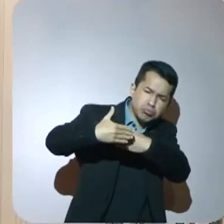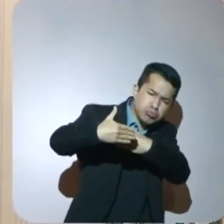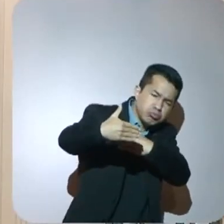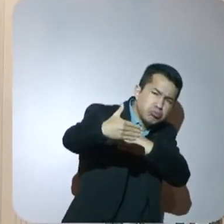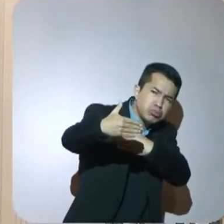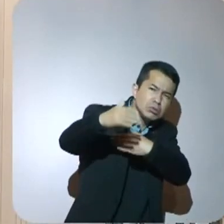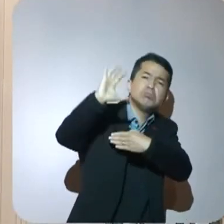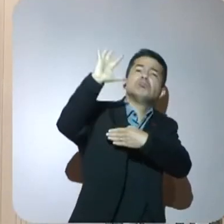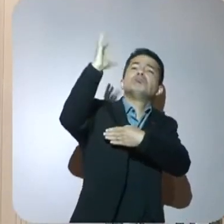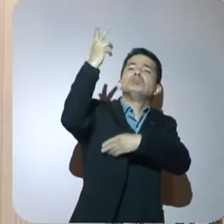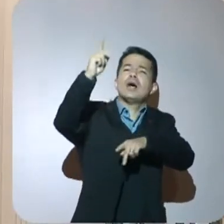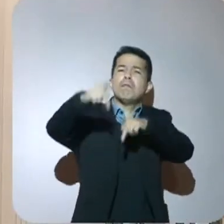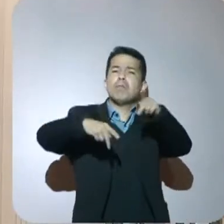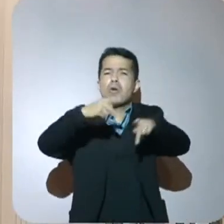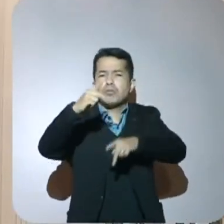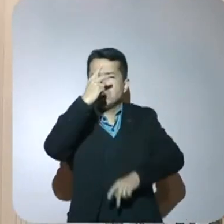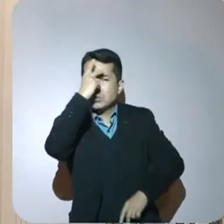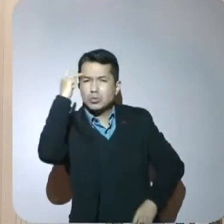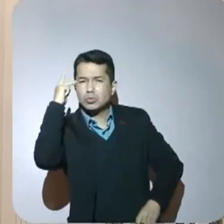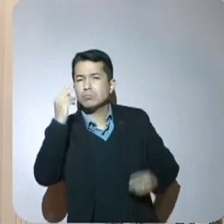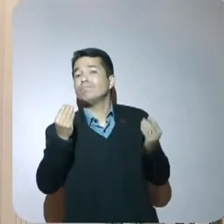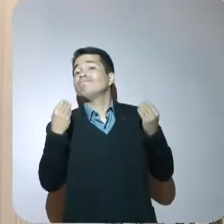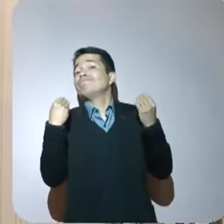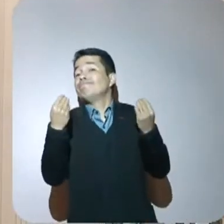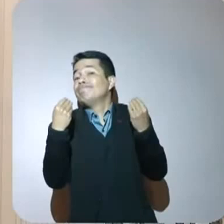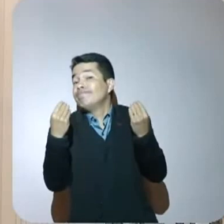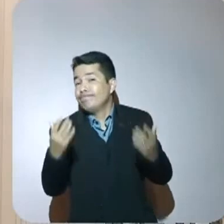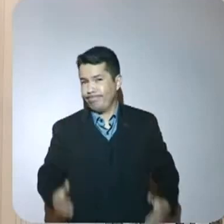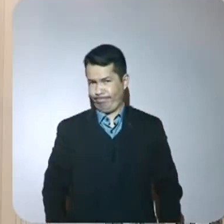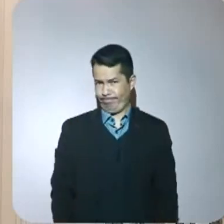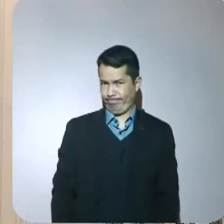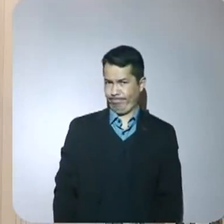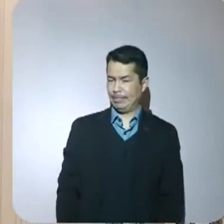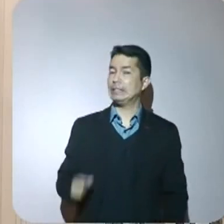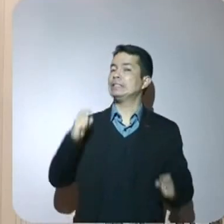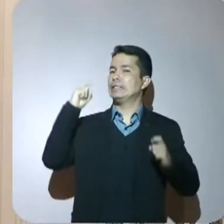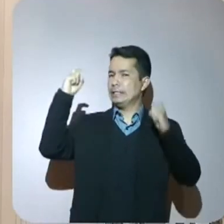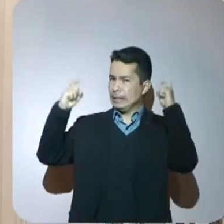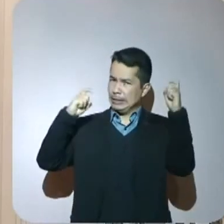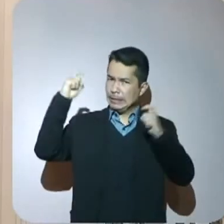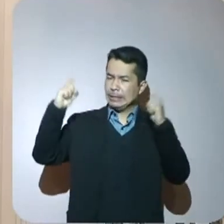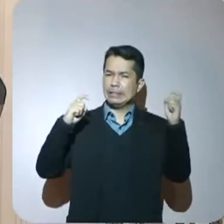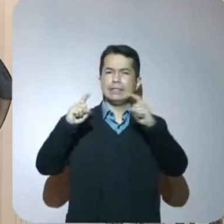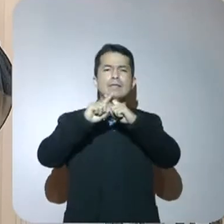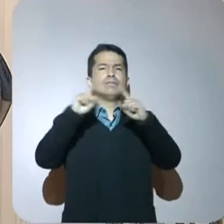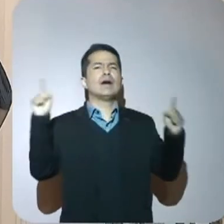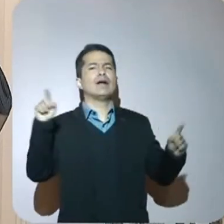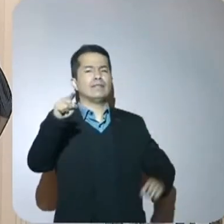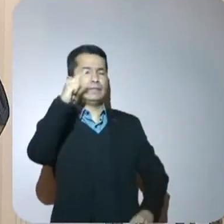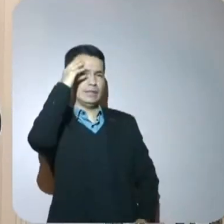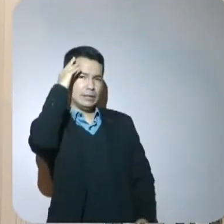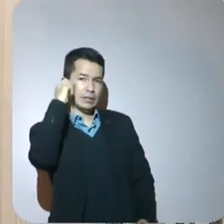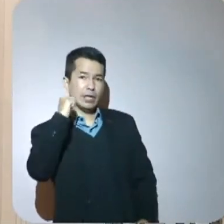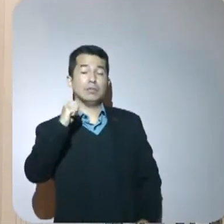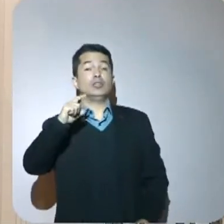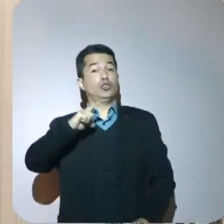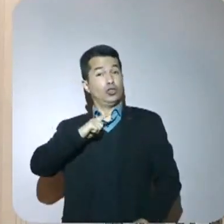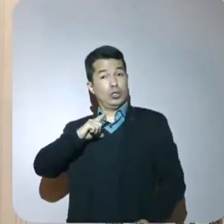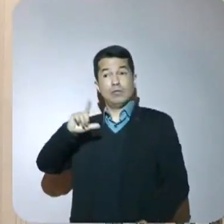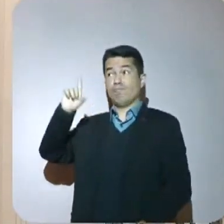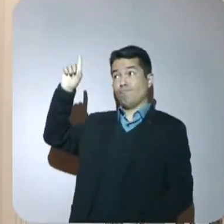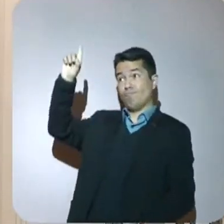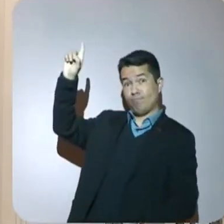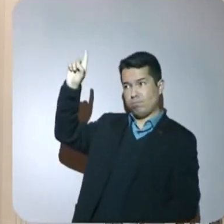Espírito Santo, no meio das manifestações da graça, quando estas não são acompanhadas por ensino